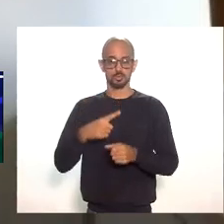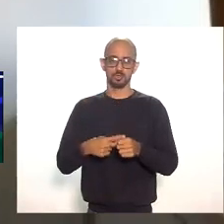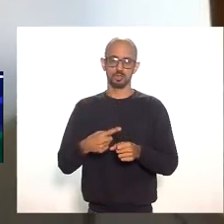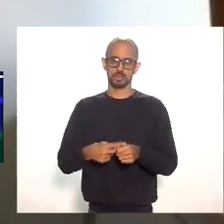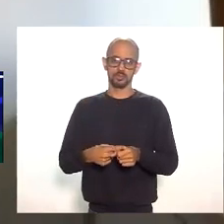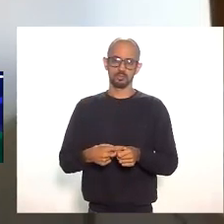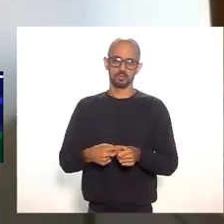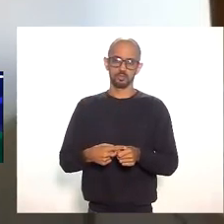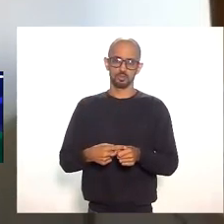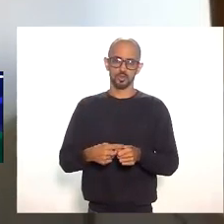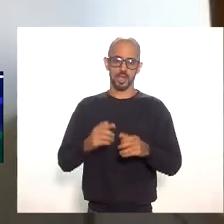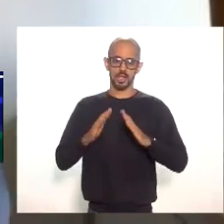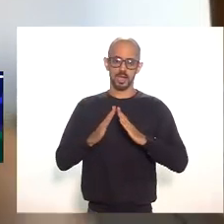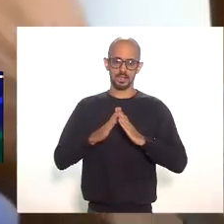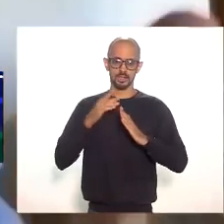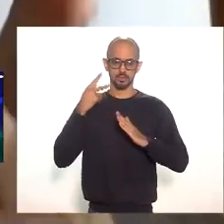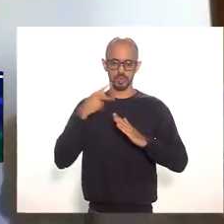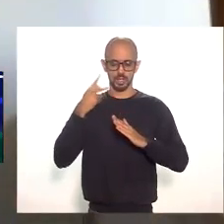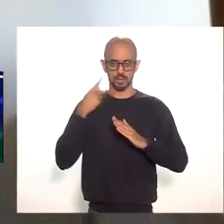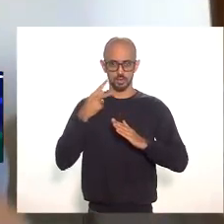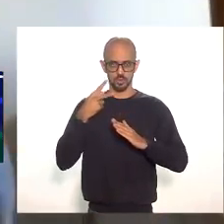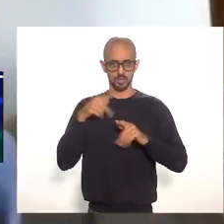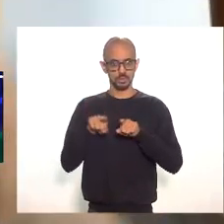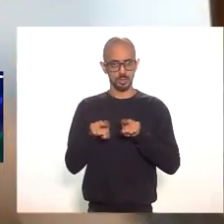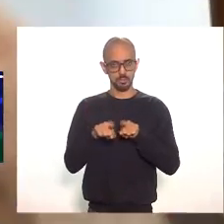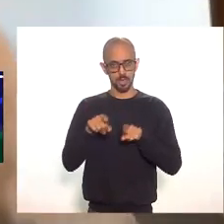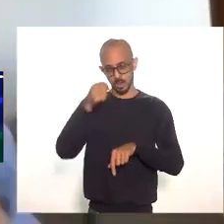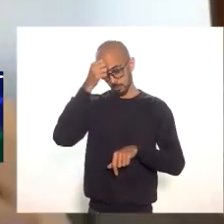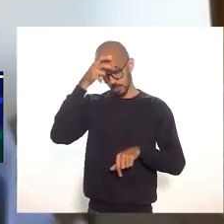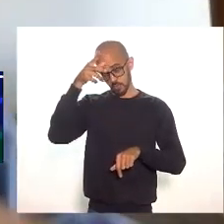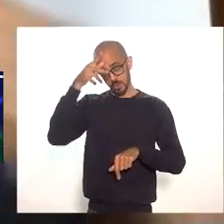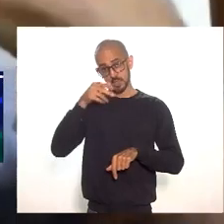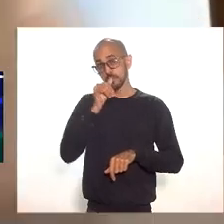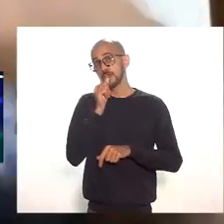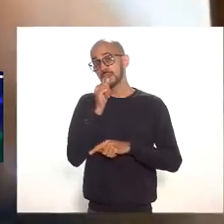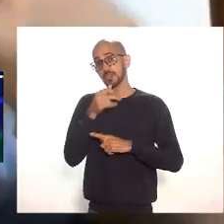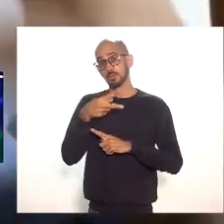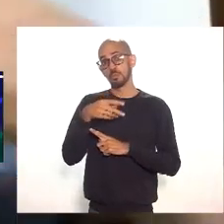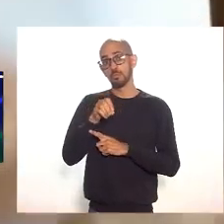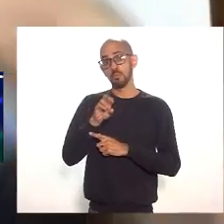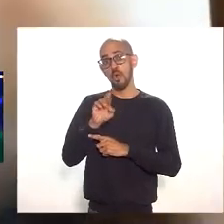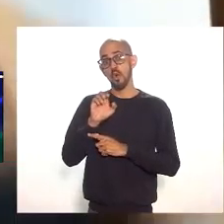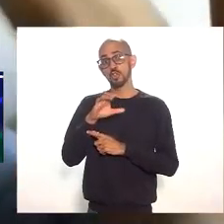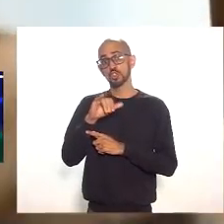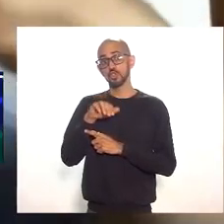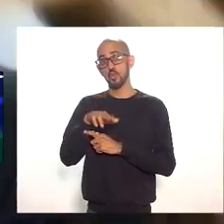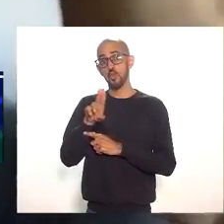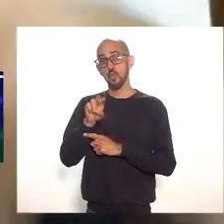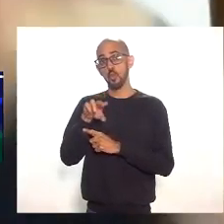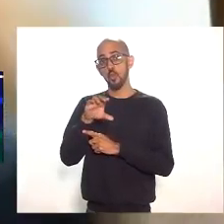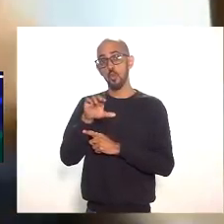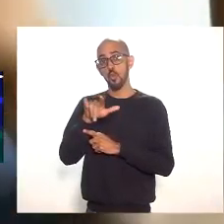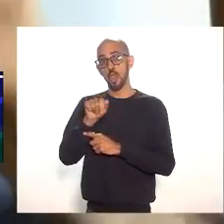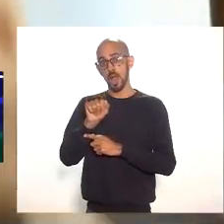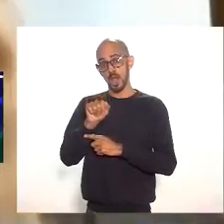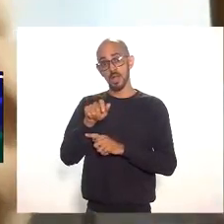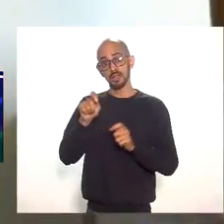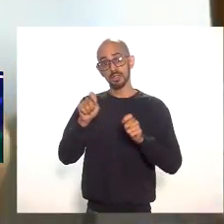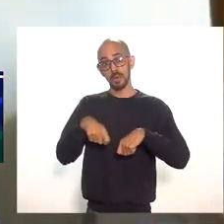de Vereadores e o prefeito, e aqui eu volto a dizer, de Porciúncula, tem capacidade de fazer análise pandêmica no